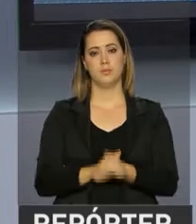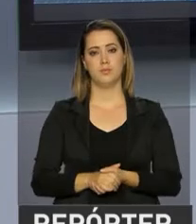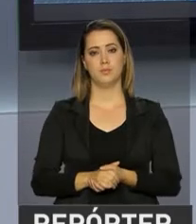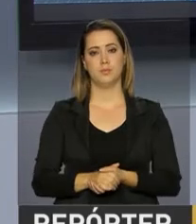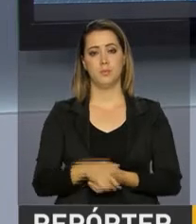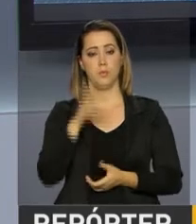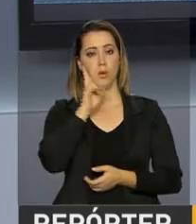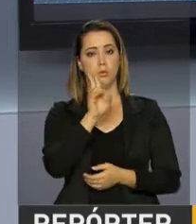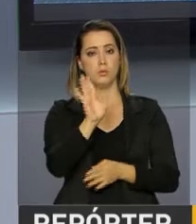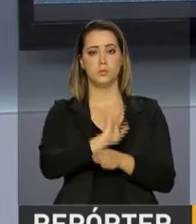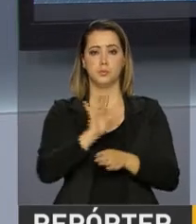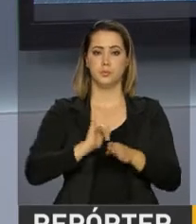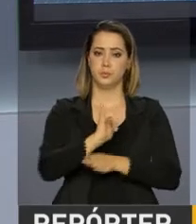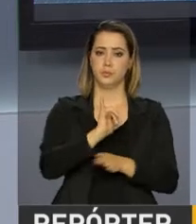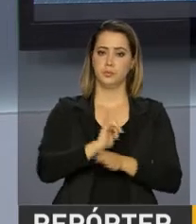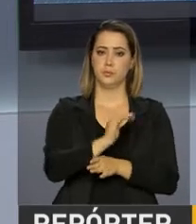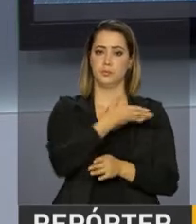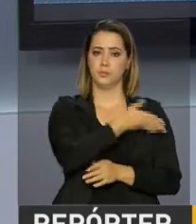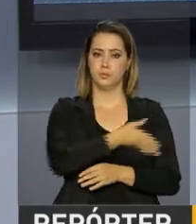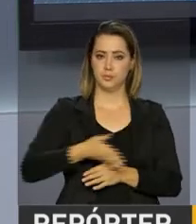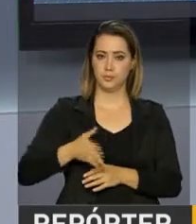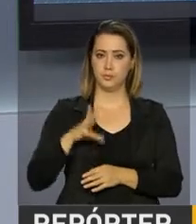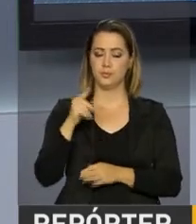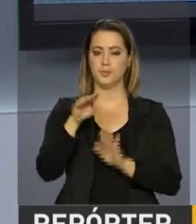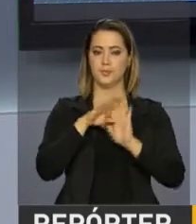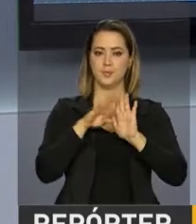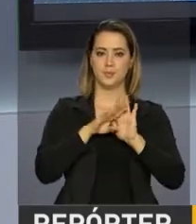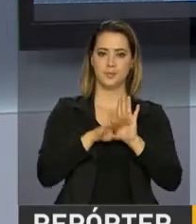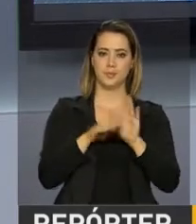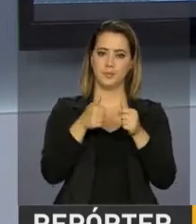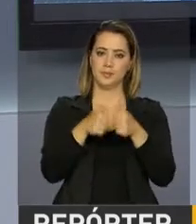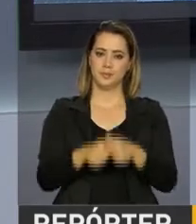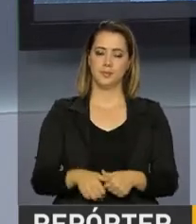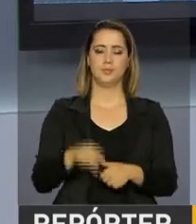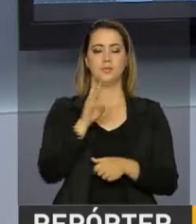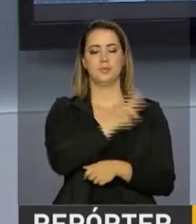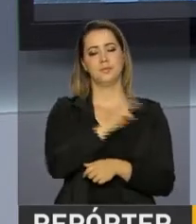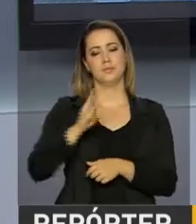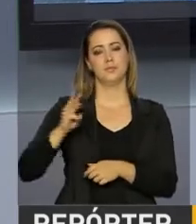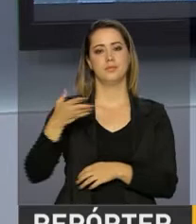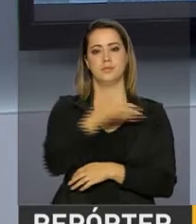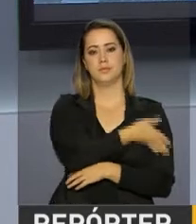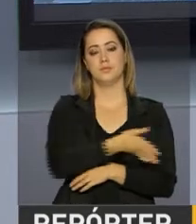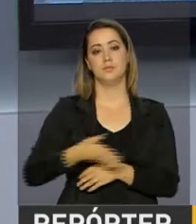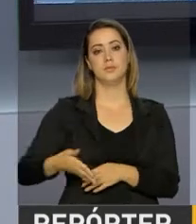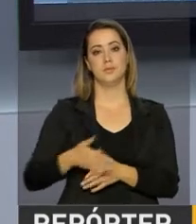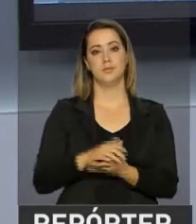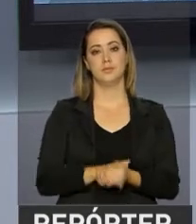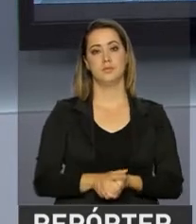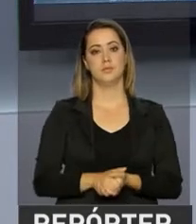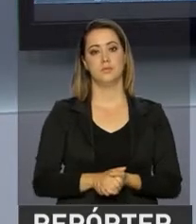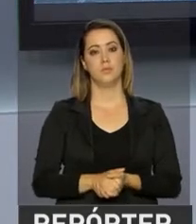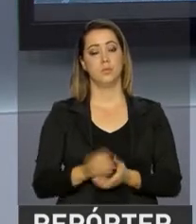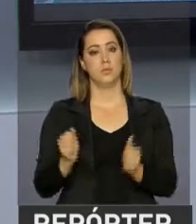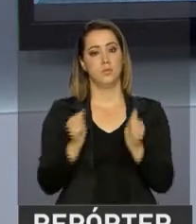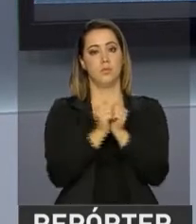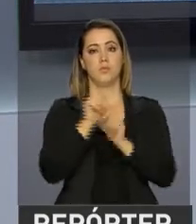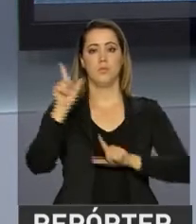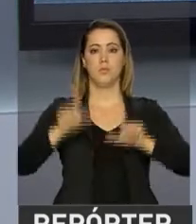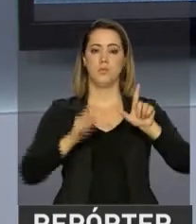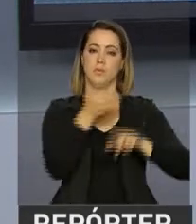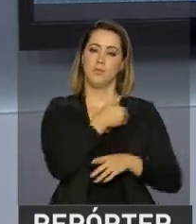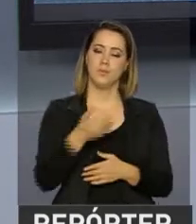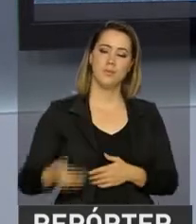edição você pode ver as reportagens no youtube e toda a programação também está na nossa página na internet continue na